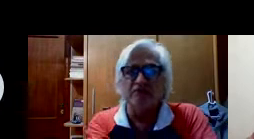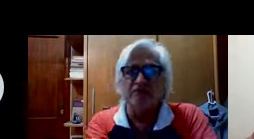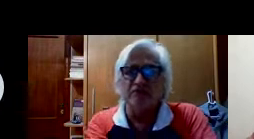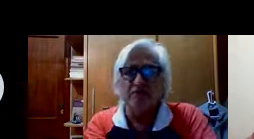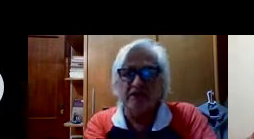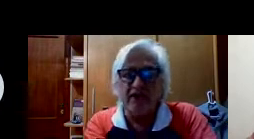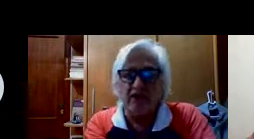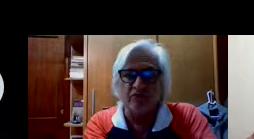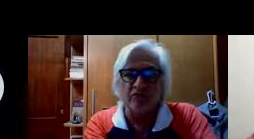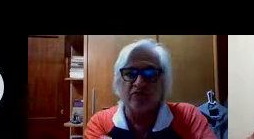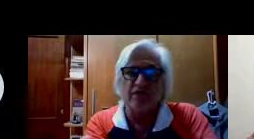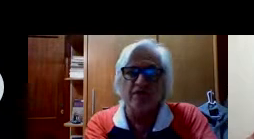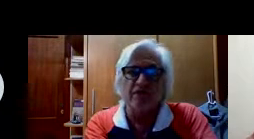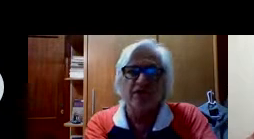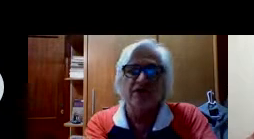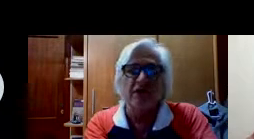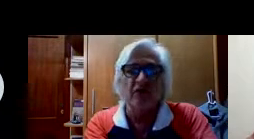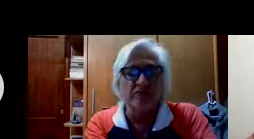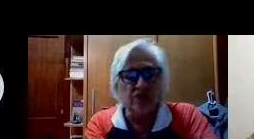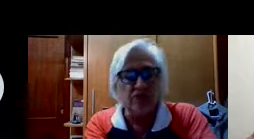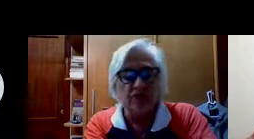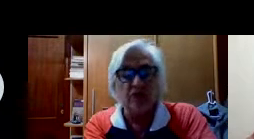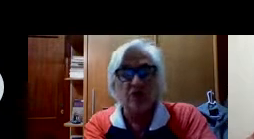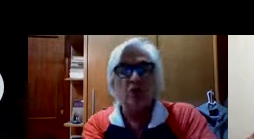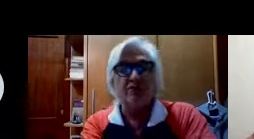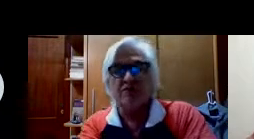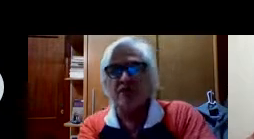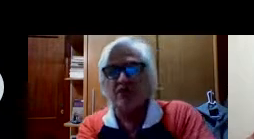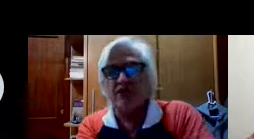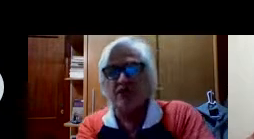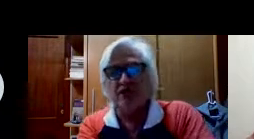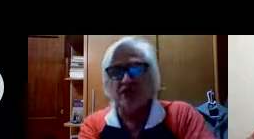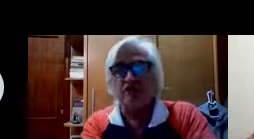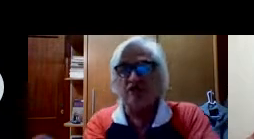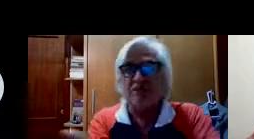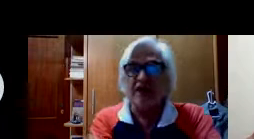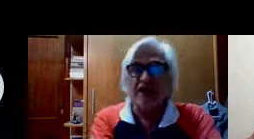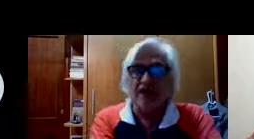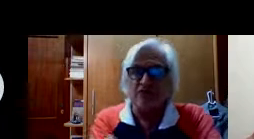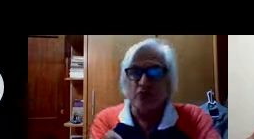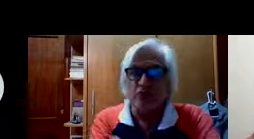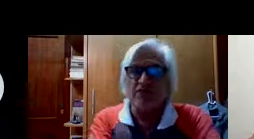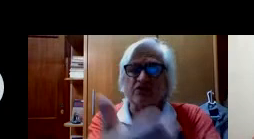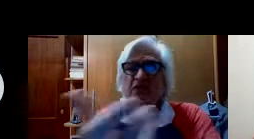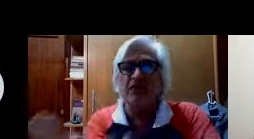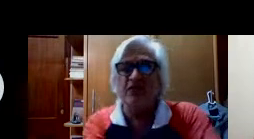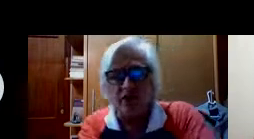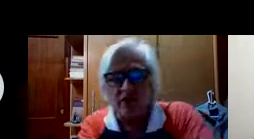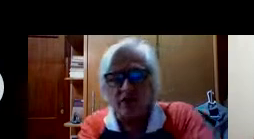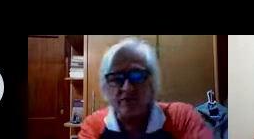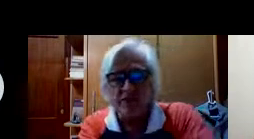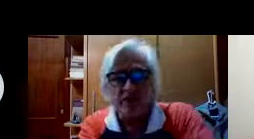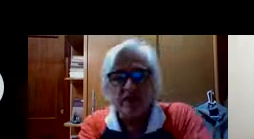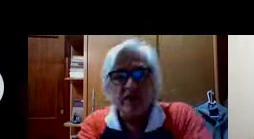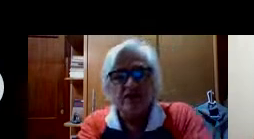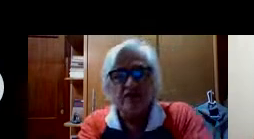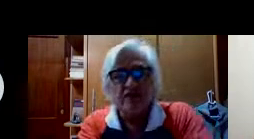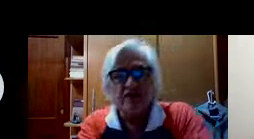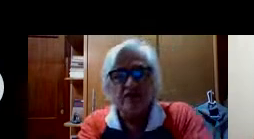pega um de metal, por exemplo, de alumínio, o peso é maior ainda. Se você pega aço, o peso é ainda